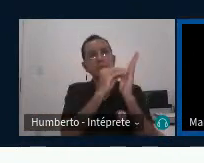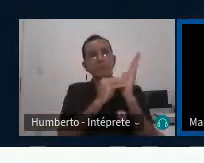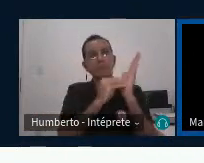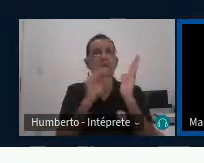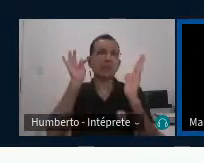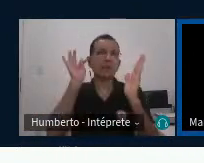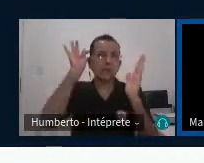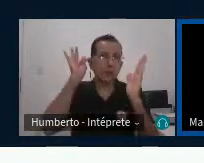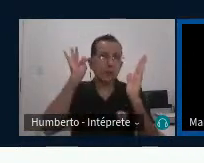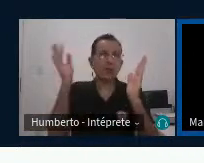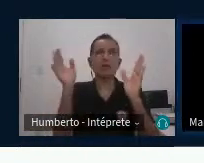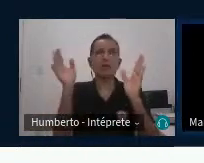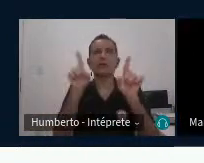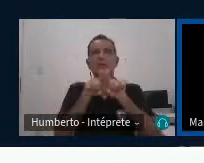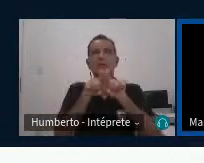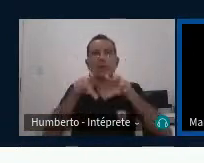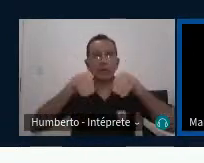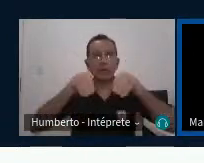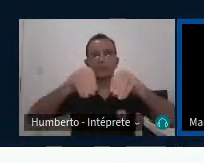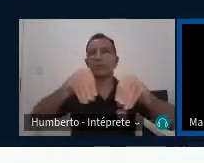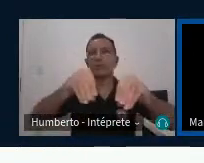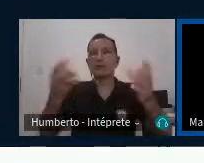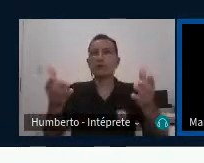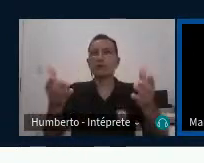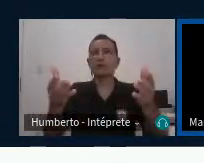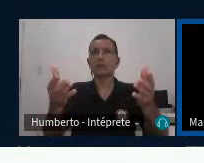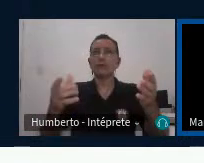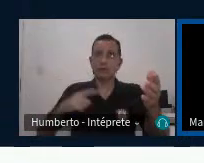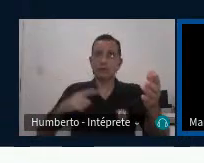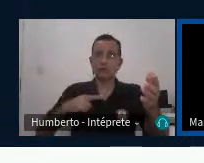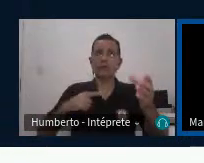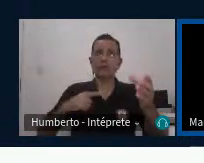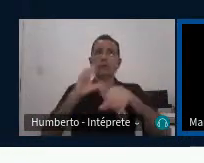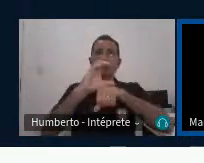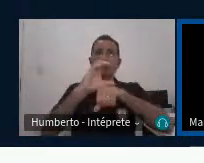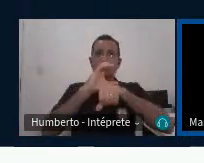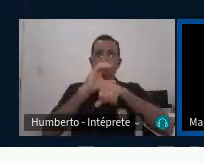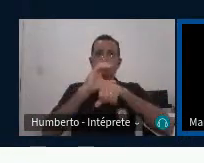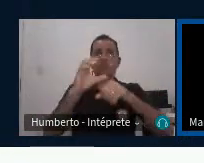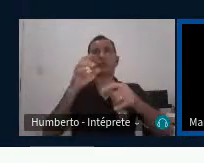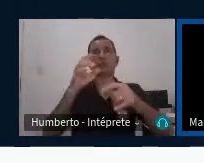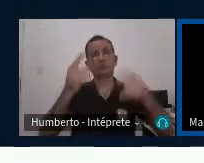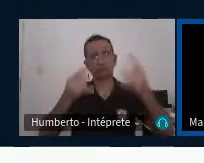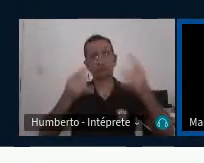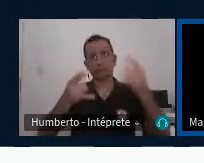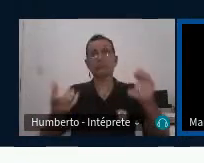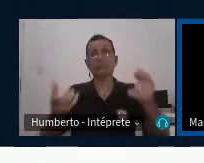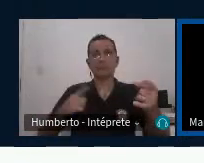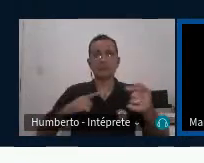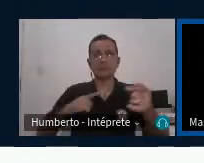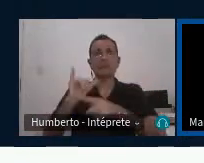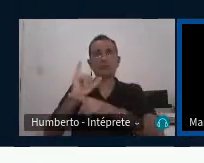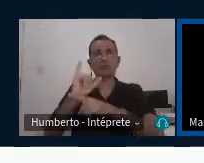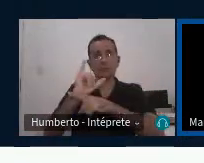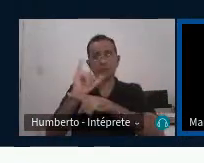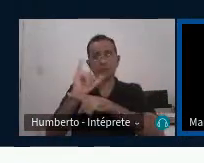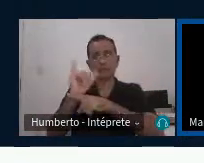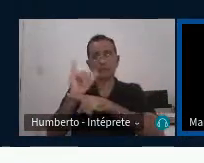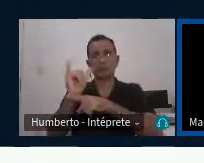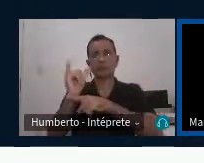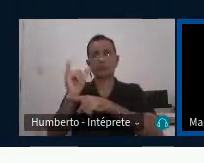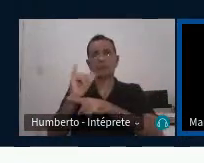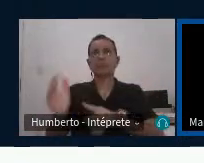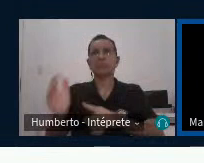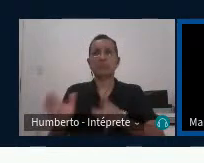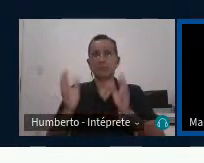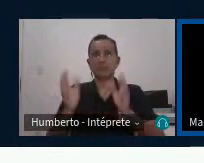prática, estão no curso do Alô Robótica, que está no YouTube, já faz o quê? Estamos indo para a nossa terceira